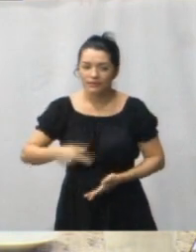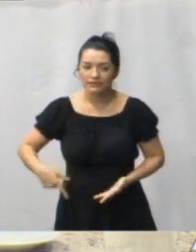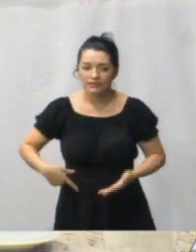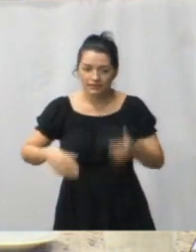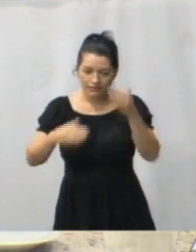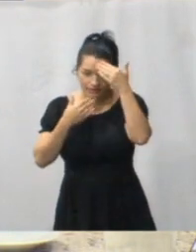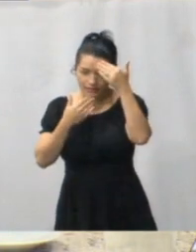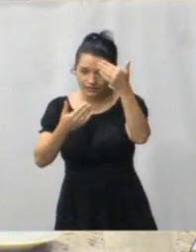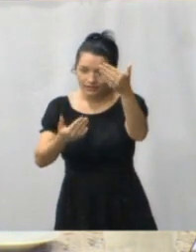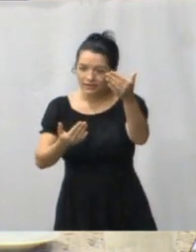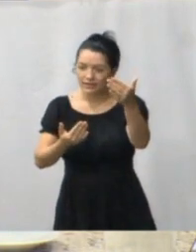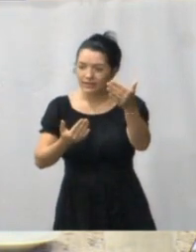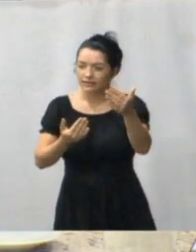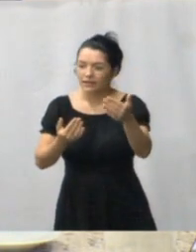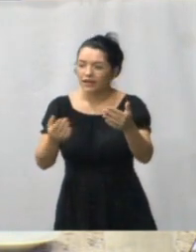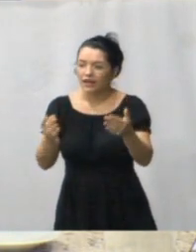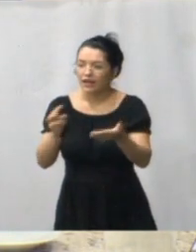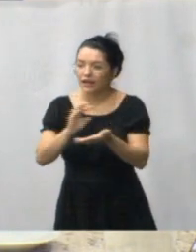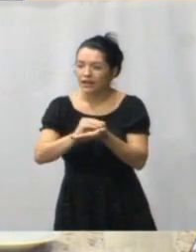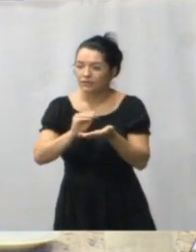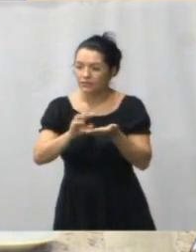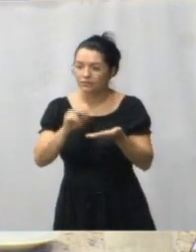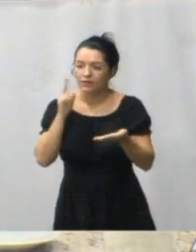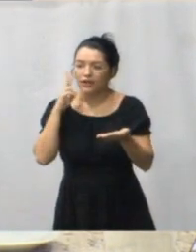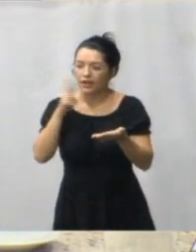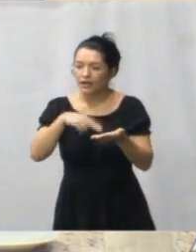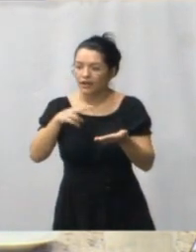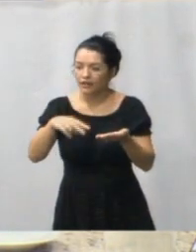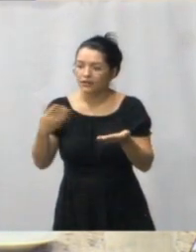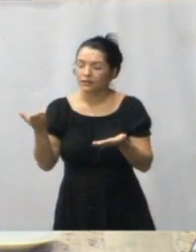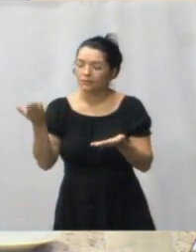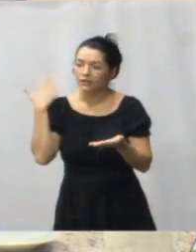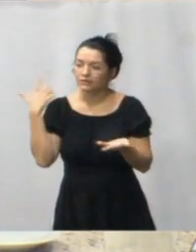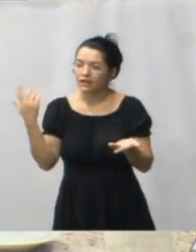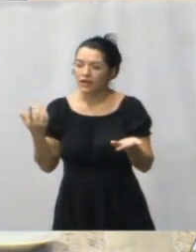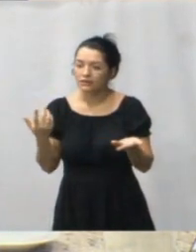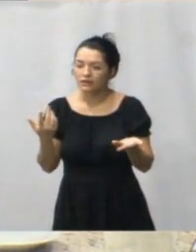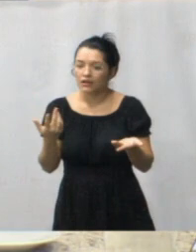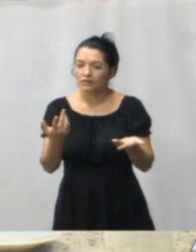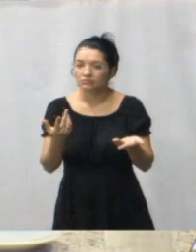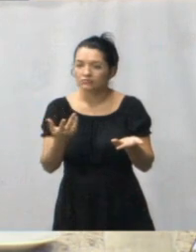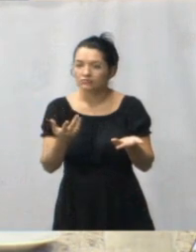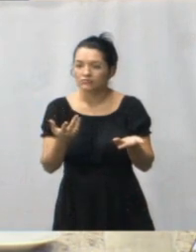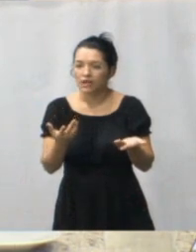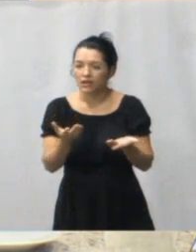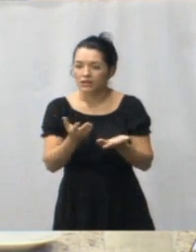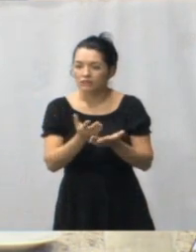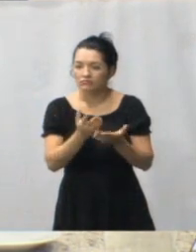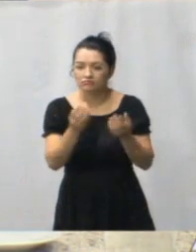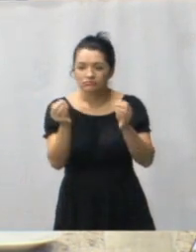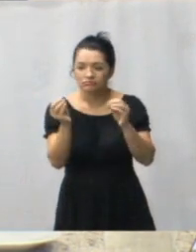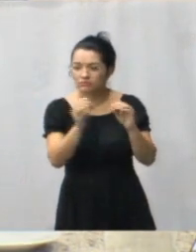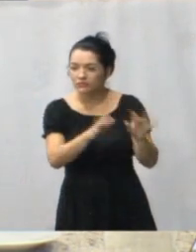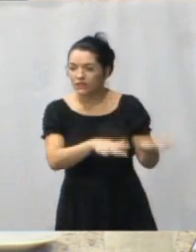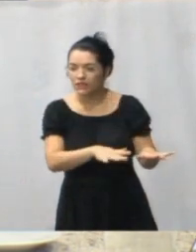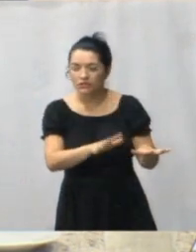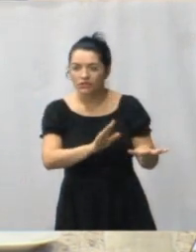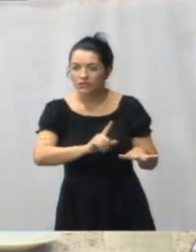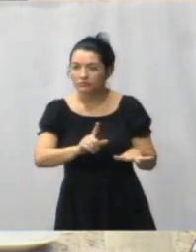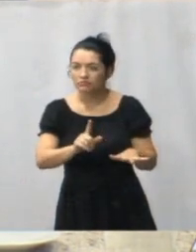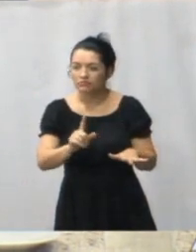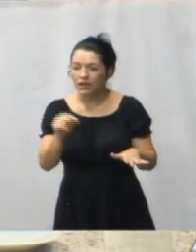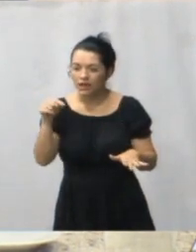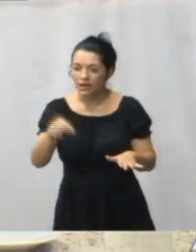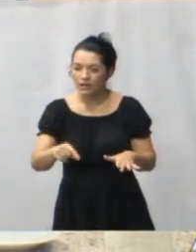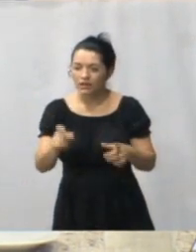dispensa a leitura da ata da sessão anterior, por se tratar de uma sessão extraordinária. Senhor presidente, questão de